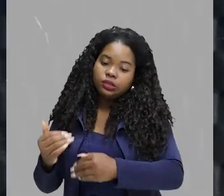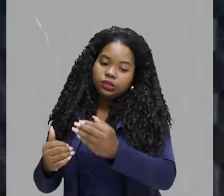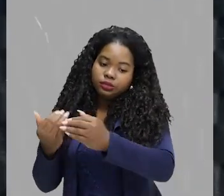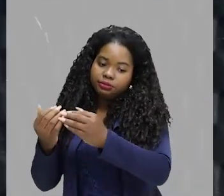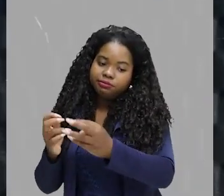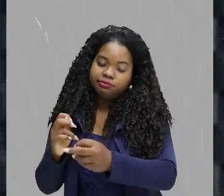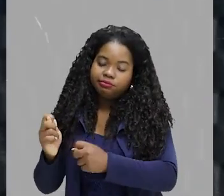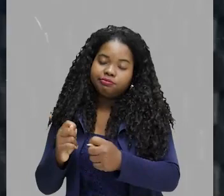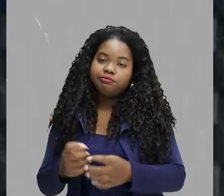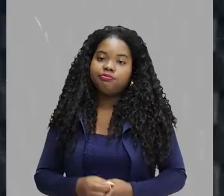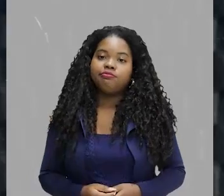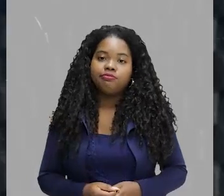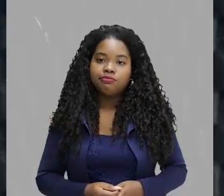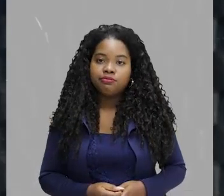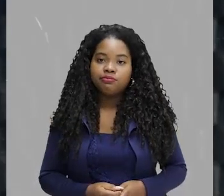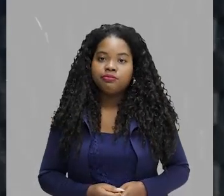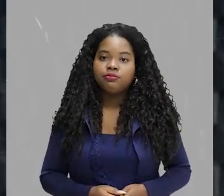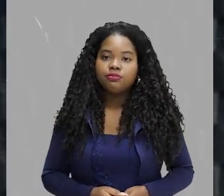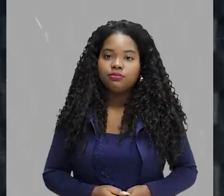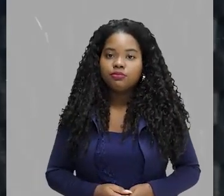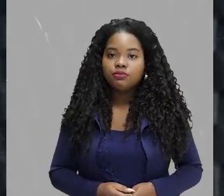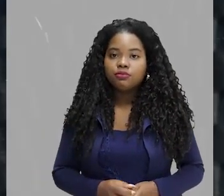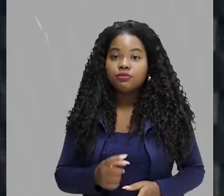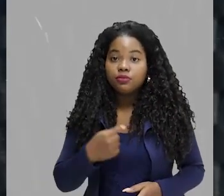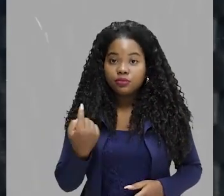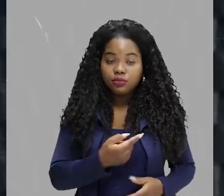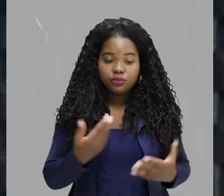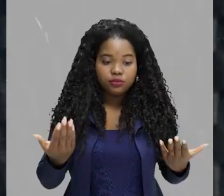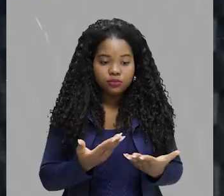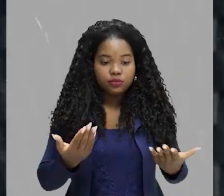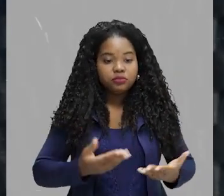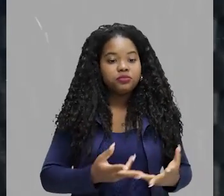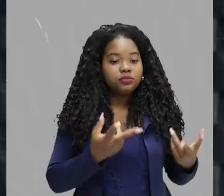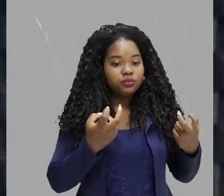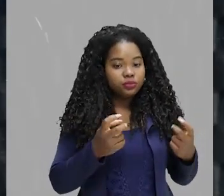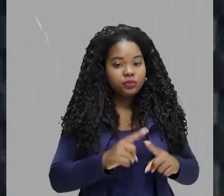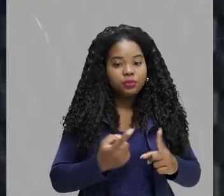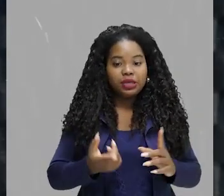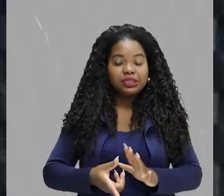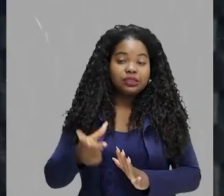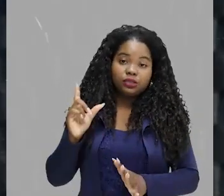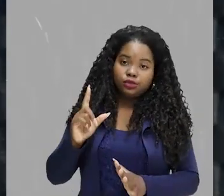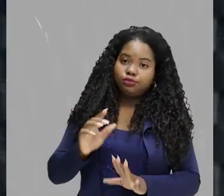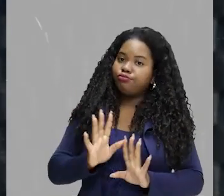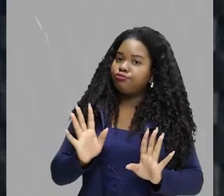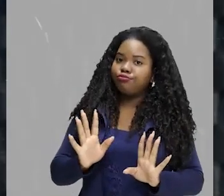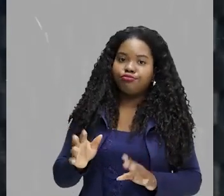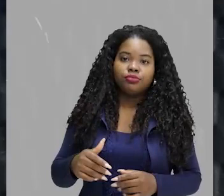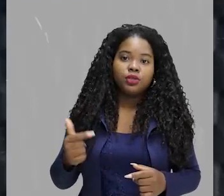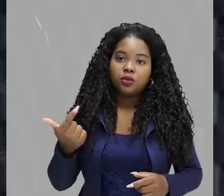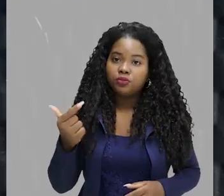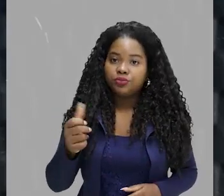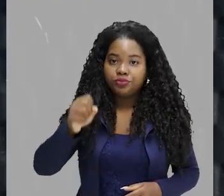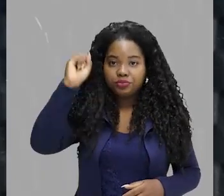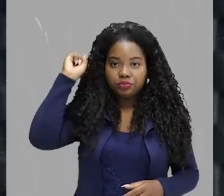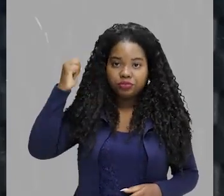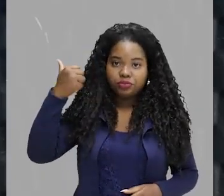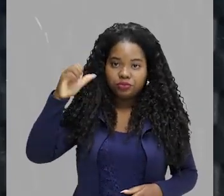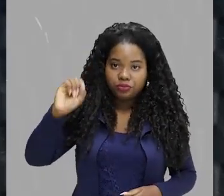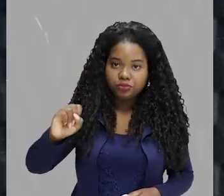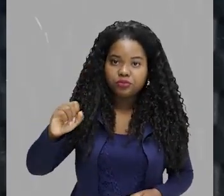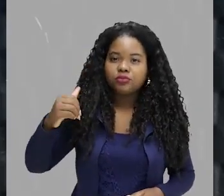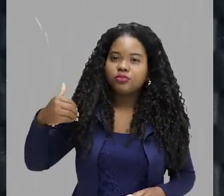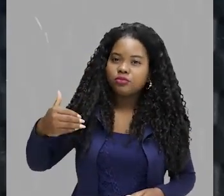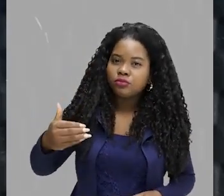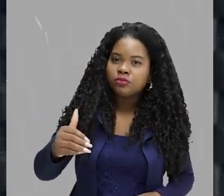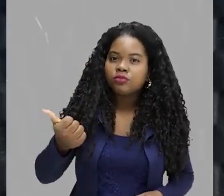se deu conta nessa época. A gente se dá conta hoje disso, que são coisas diferentes. Mas lá no século XVIII, XIX,